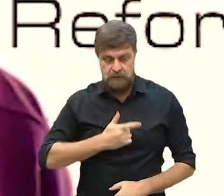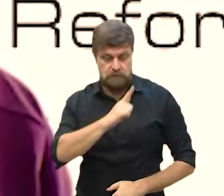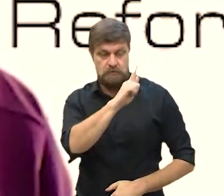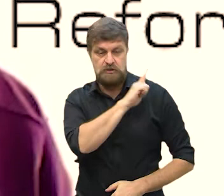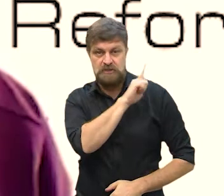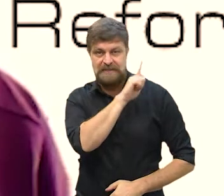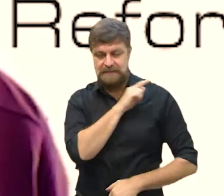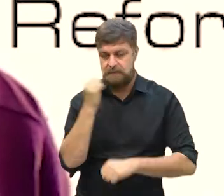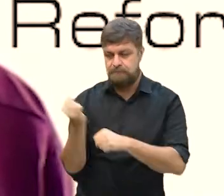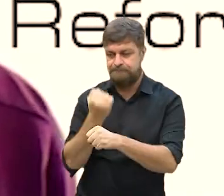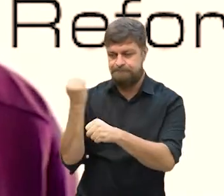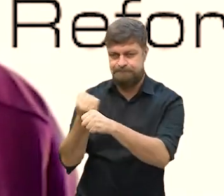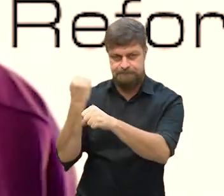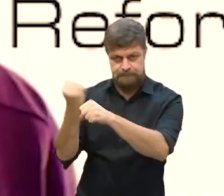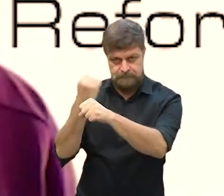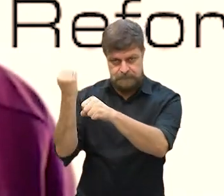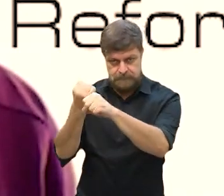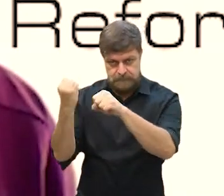gestão de obras, né?